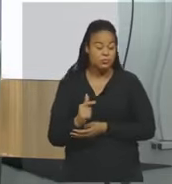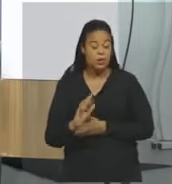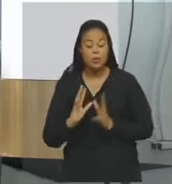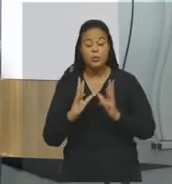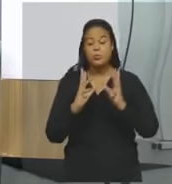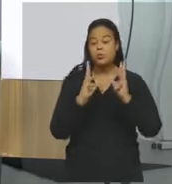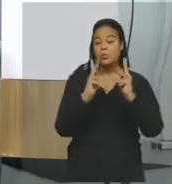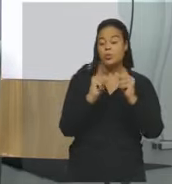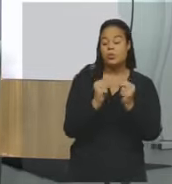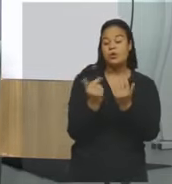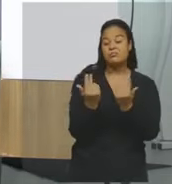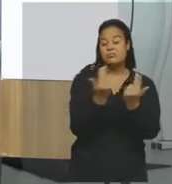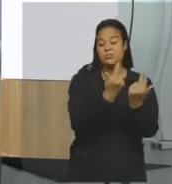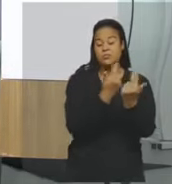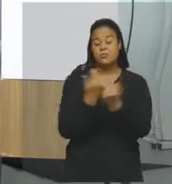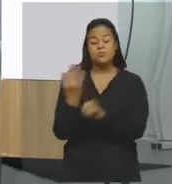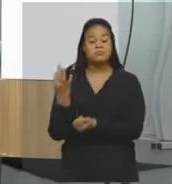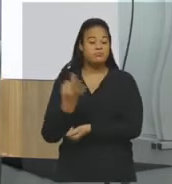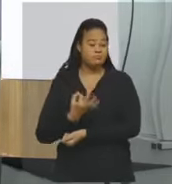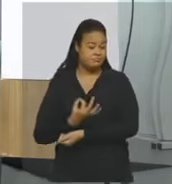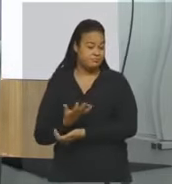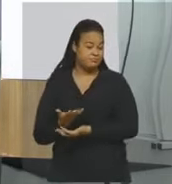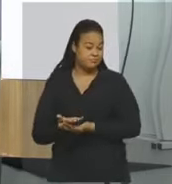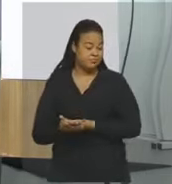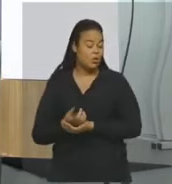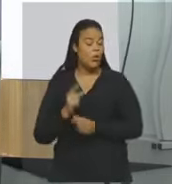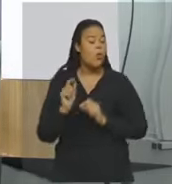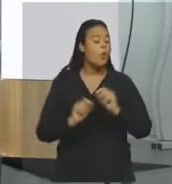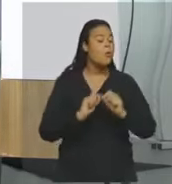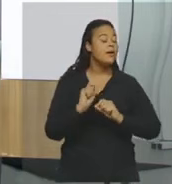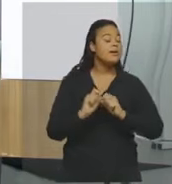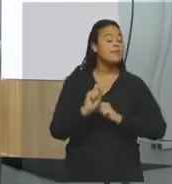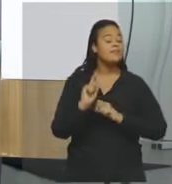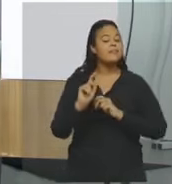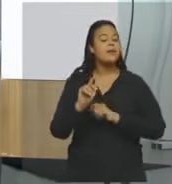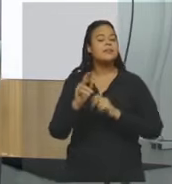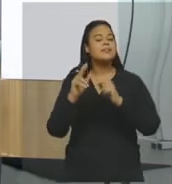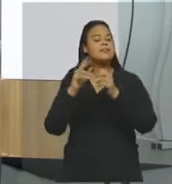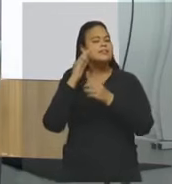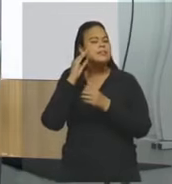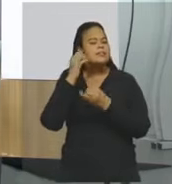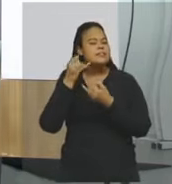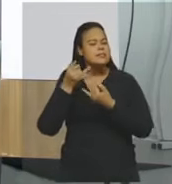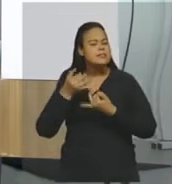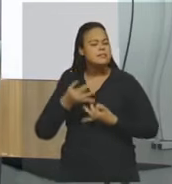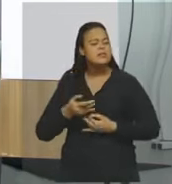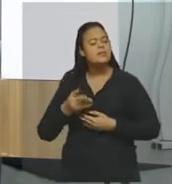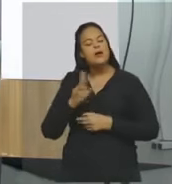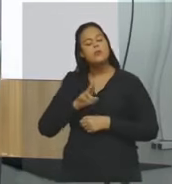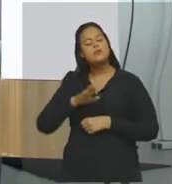Todas elas são igualmente corretas. O que vai te dizer qual expressão devo utilizar dentro